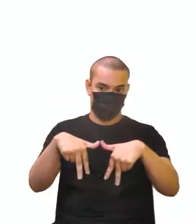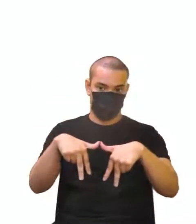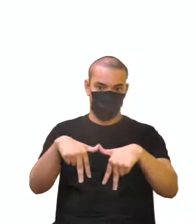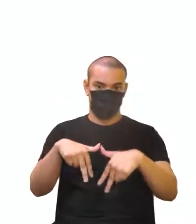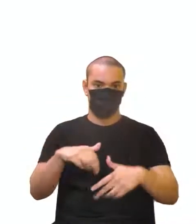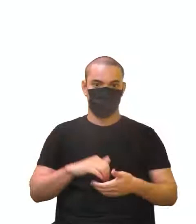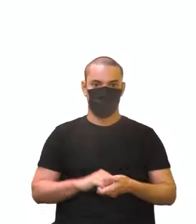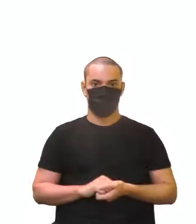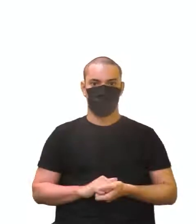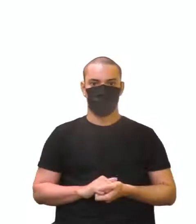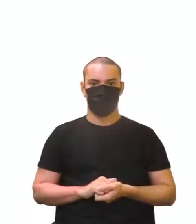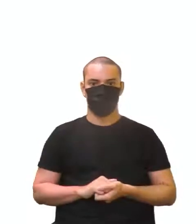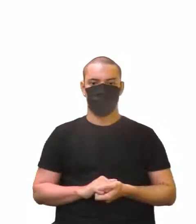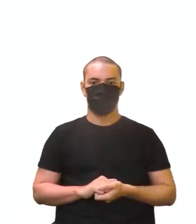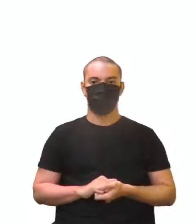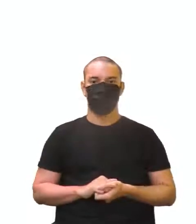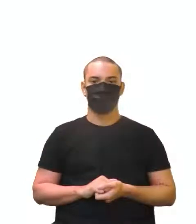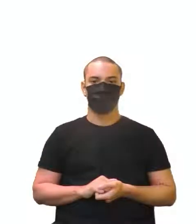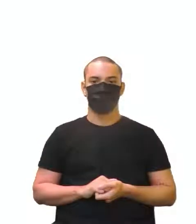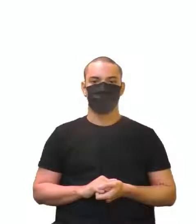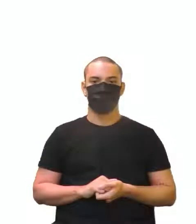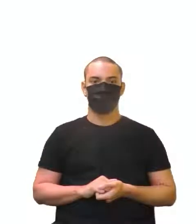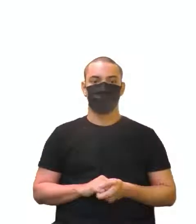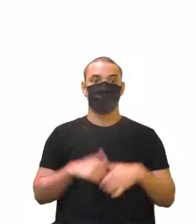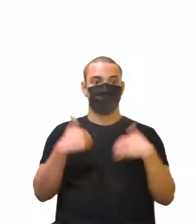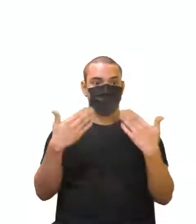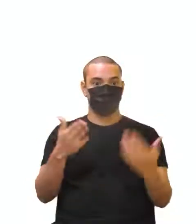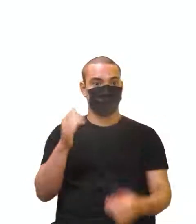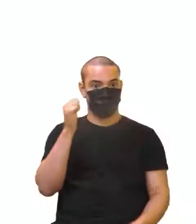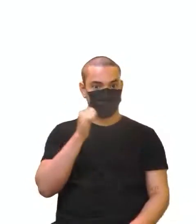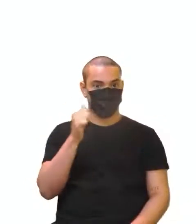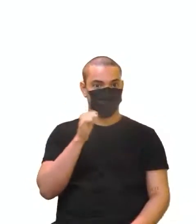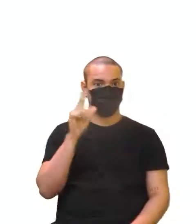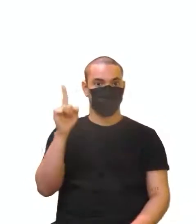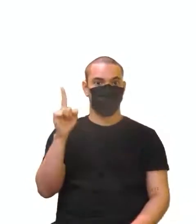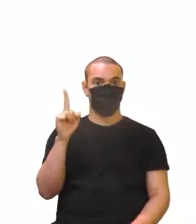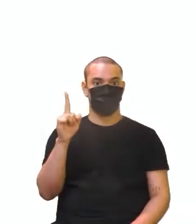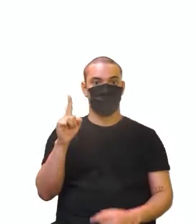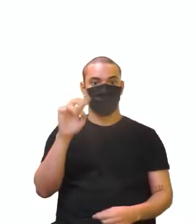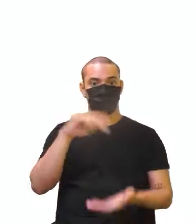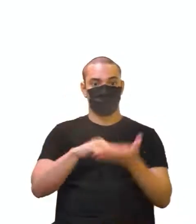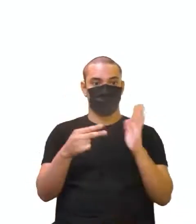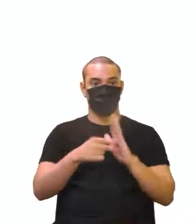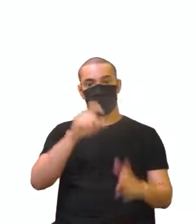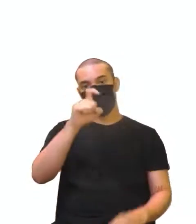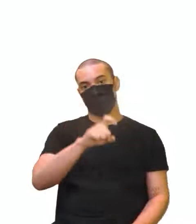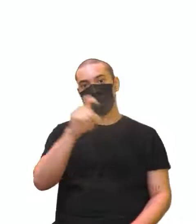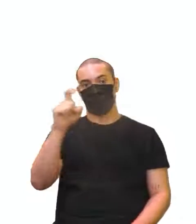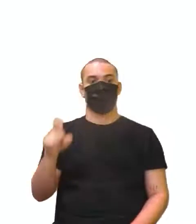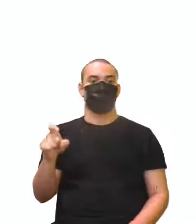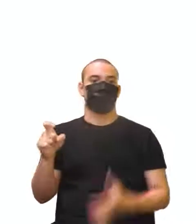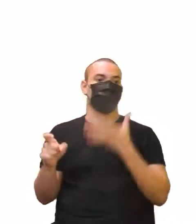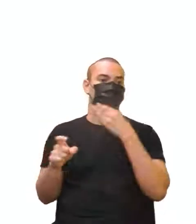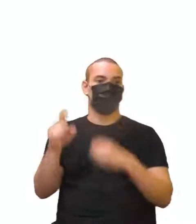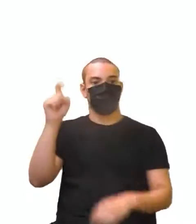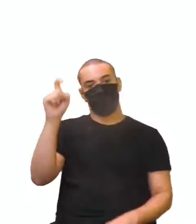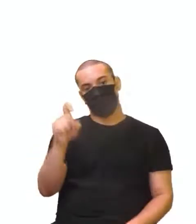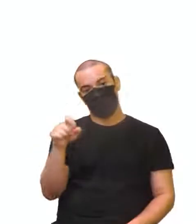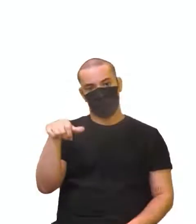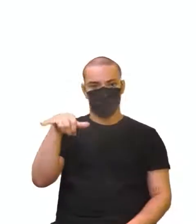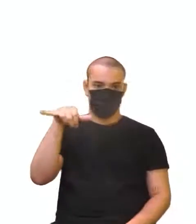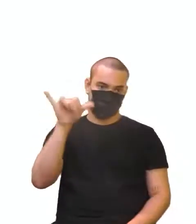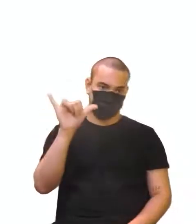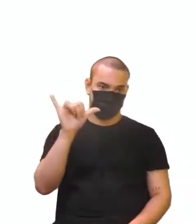Enfim, vamos lá. Então a mulher, ele já colocou lá, né? Ela vai ser XX. E aí a gente fazendo o cruzamento entre